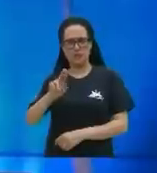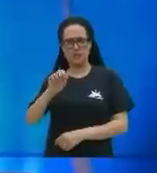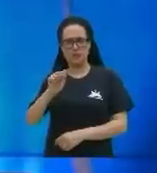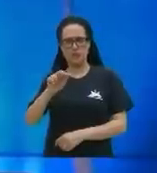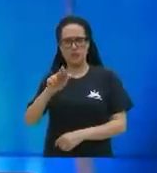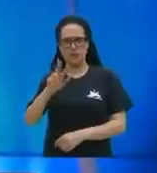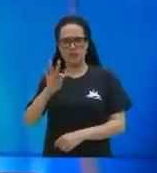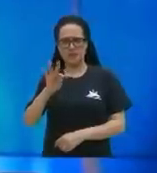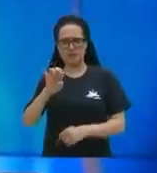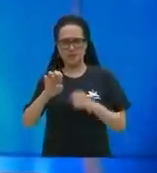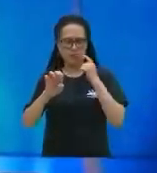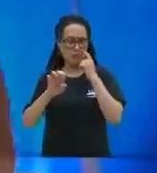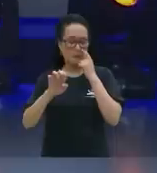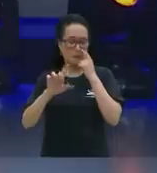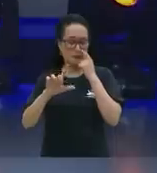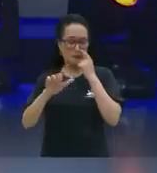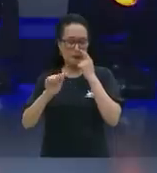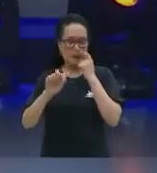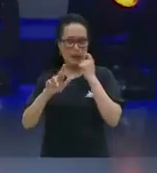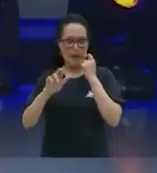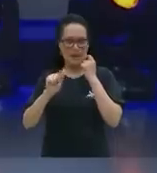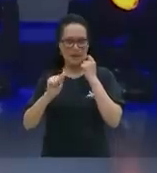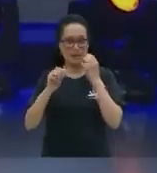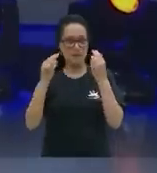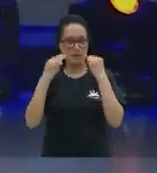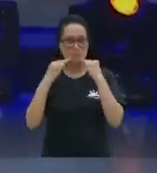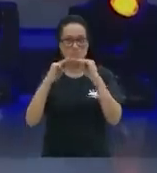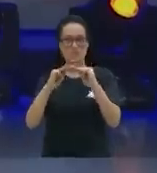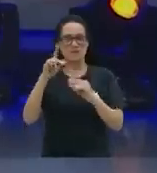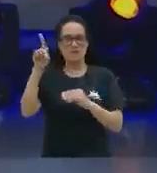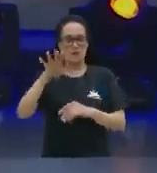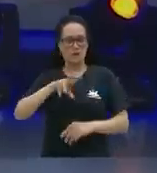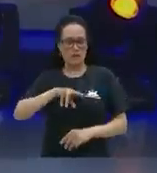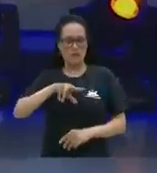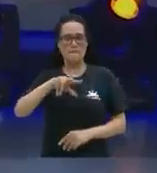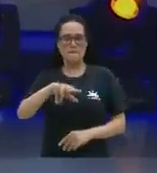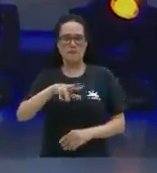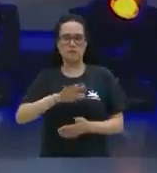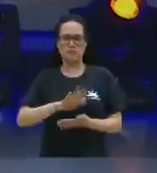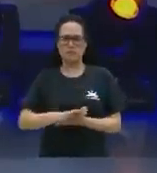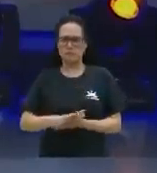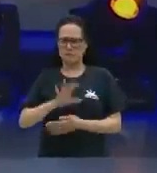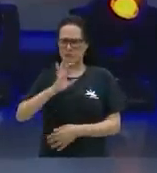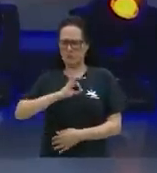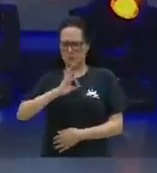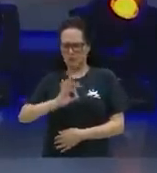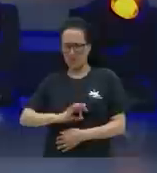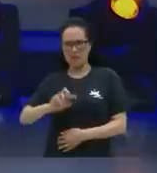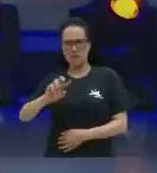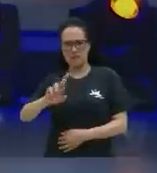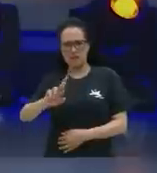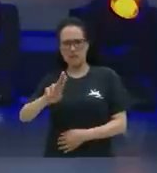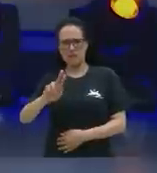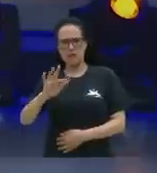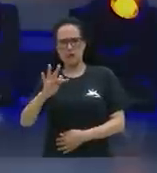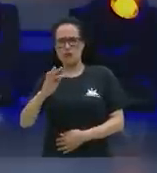Portugal. Mas eu me lembro que quando o padre Rufus ia, ele não fazia oração de libertação.